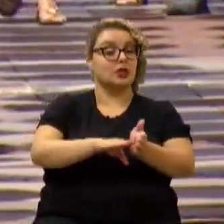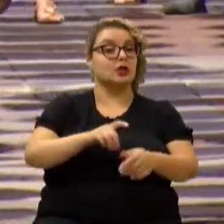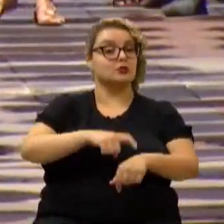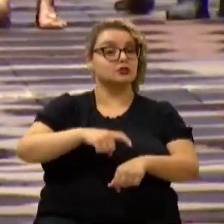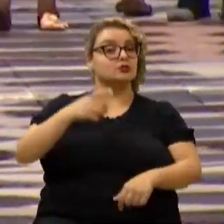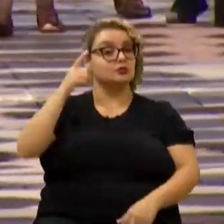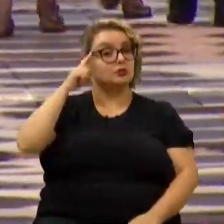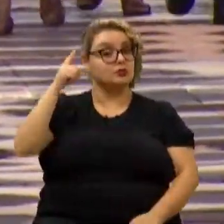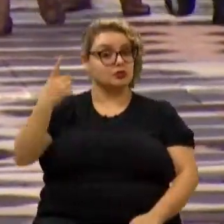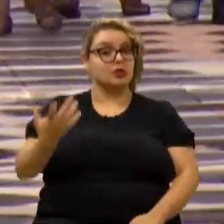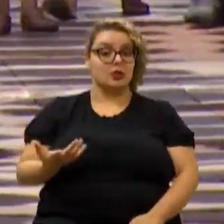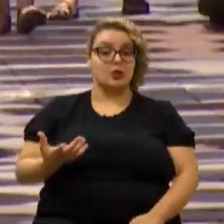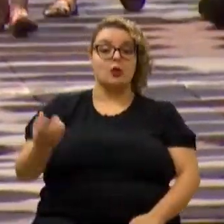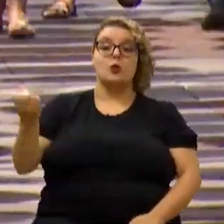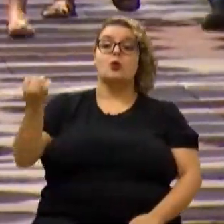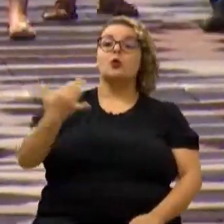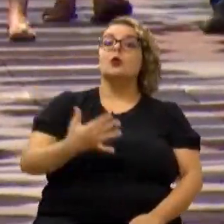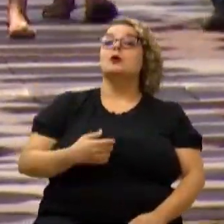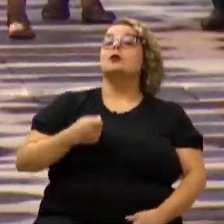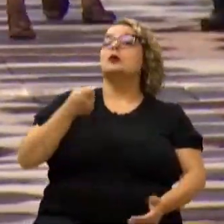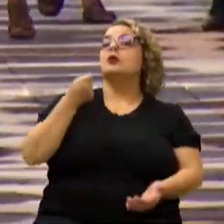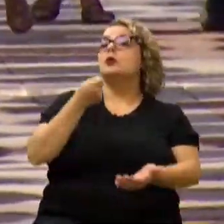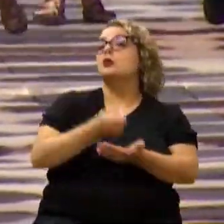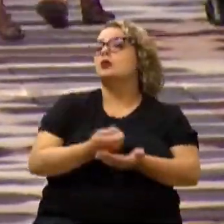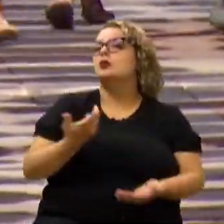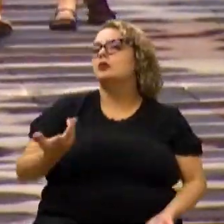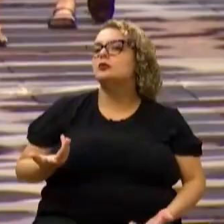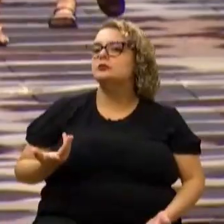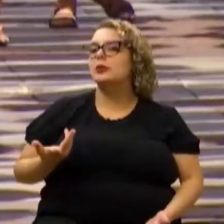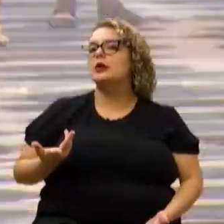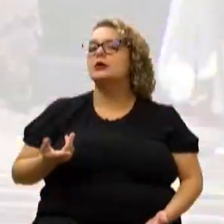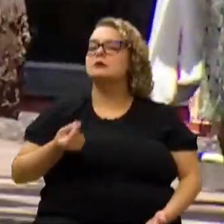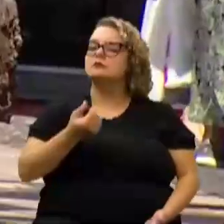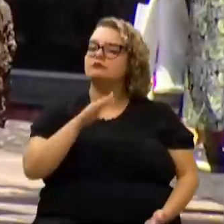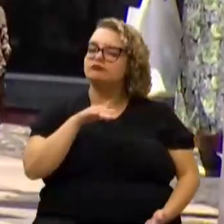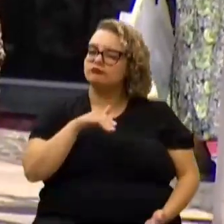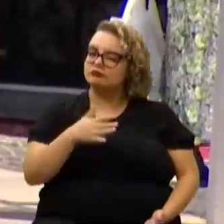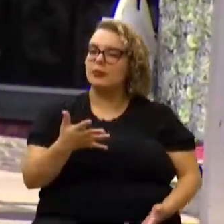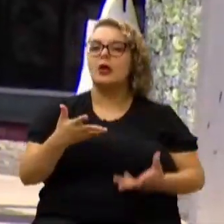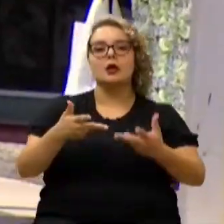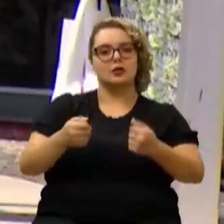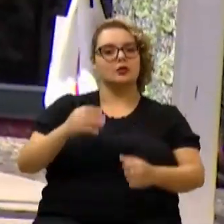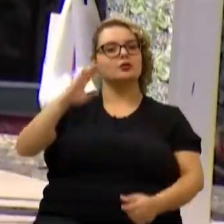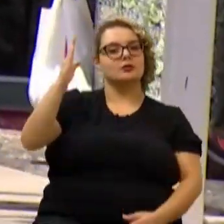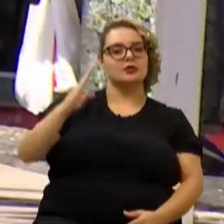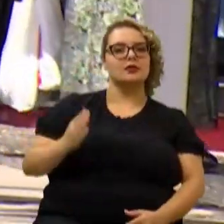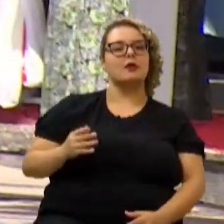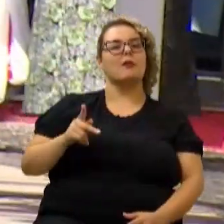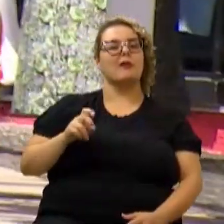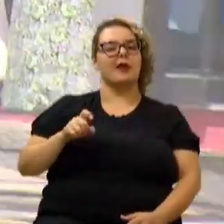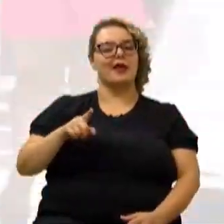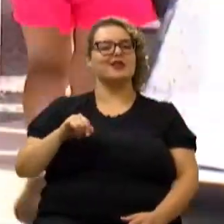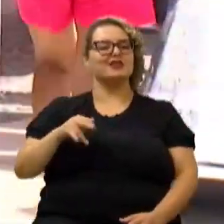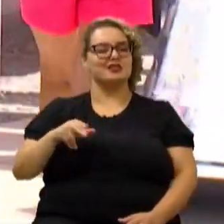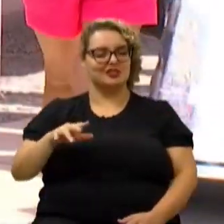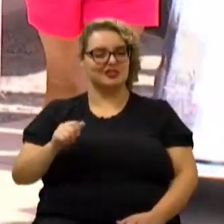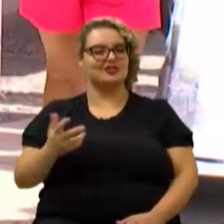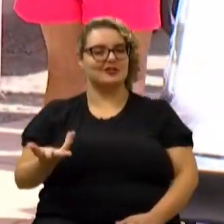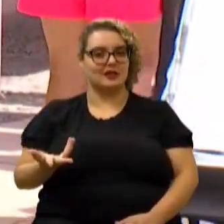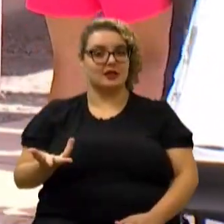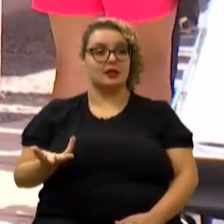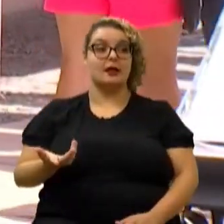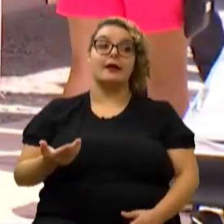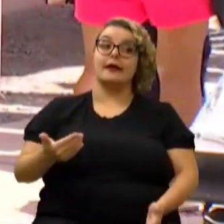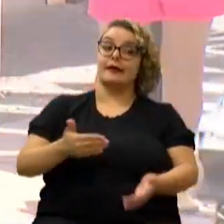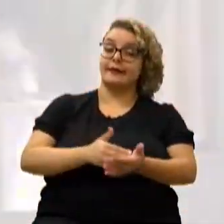para quando chegar na data, a gente saber o quanto que a gente vai poder pedir de desconto, aquela pechinchazinha ali que todo brasileiro gosta,